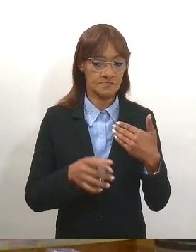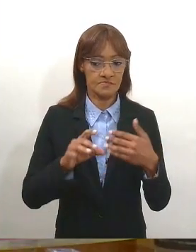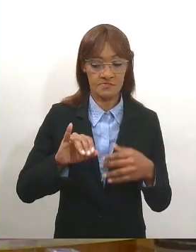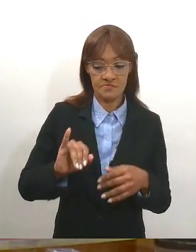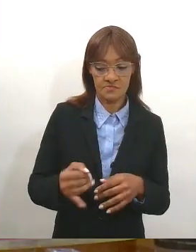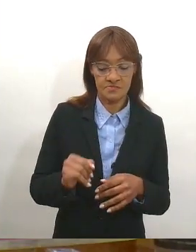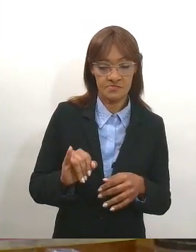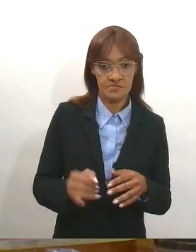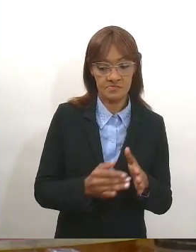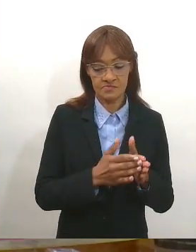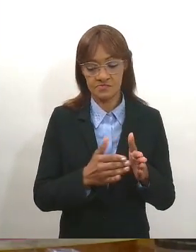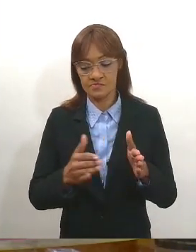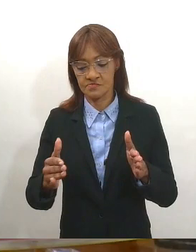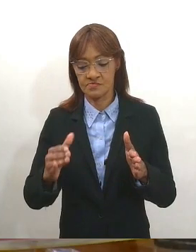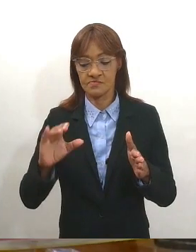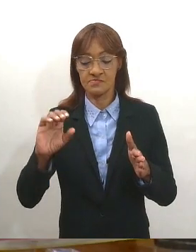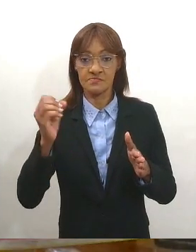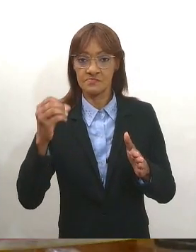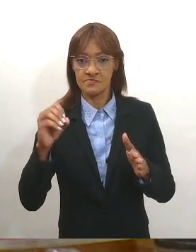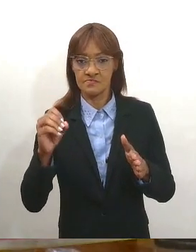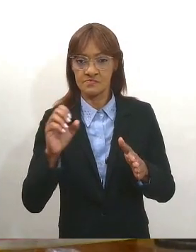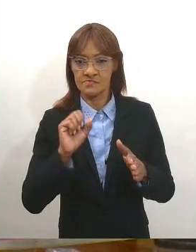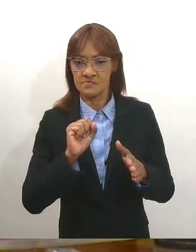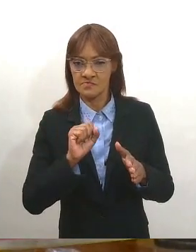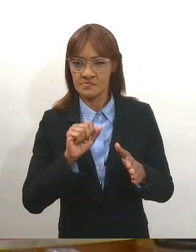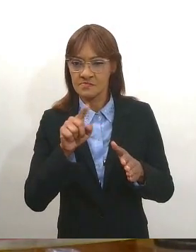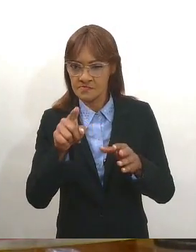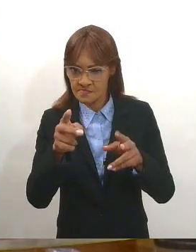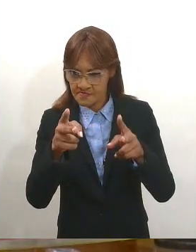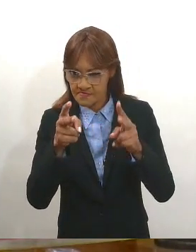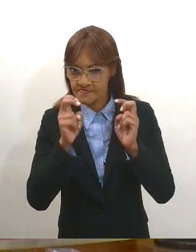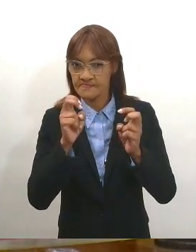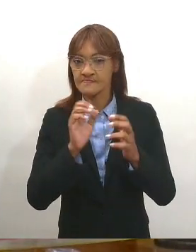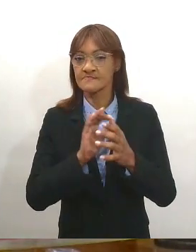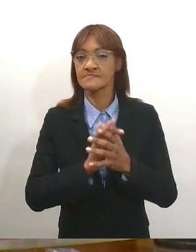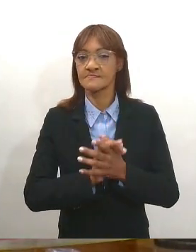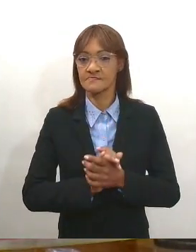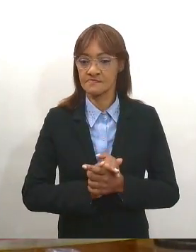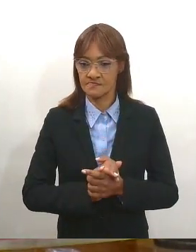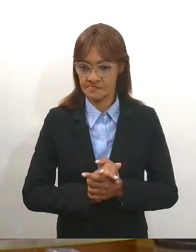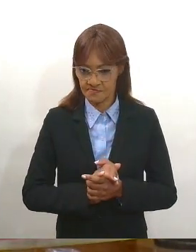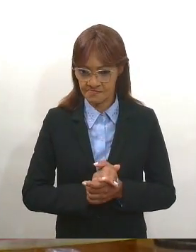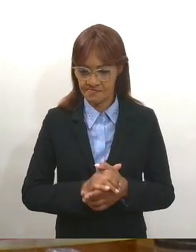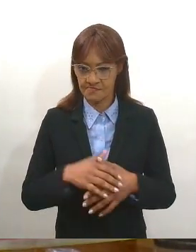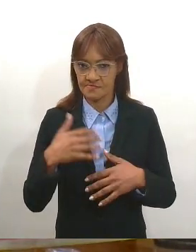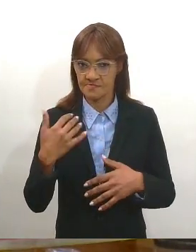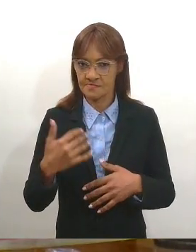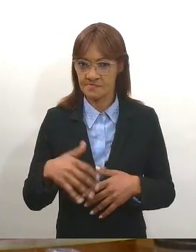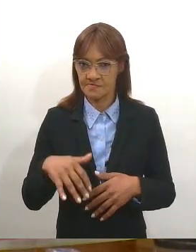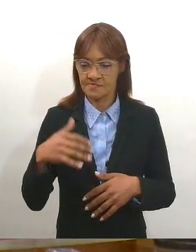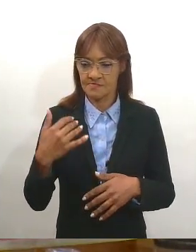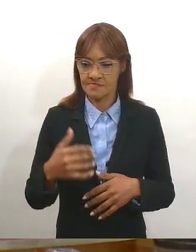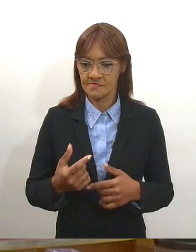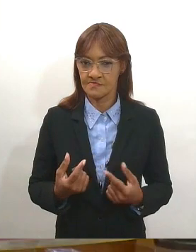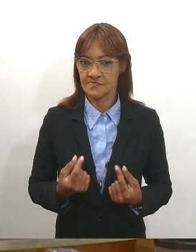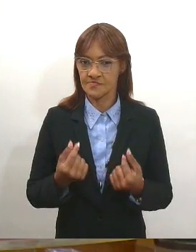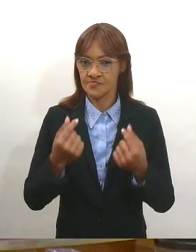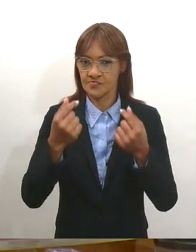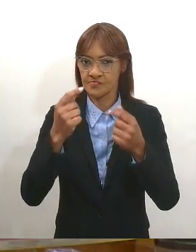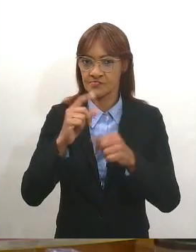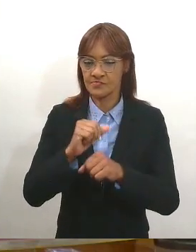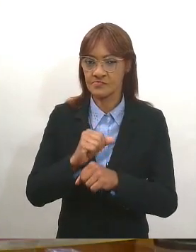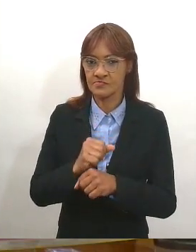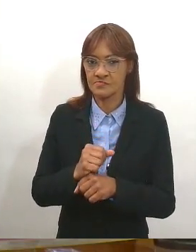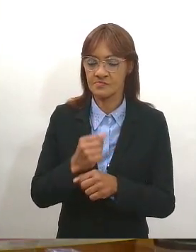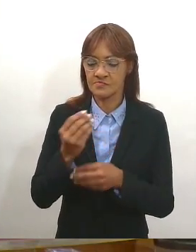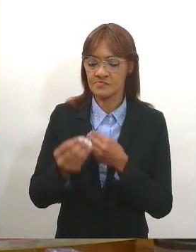que máquina de fabricar dinheiro. Que máquina de arrecadar